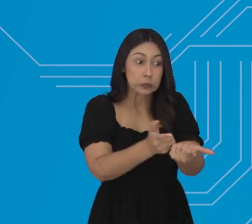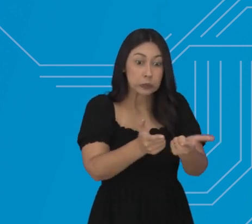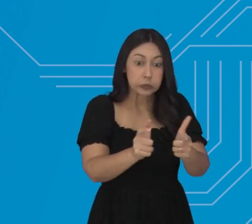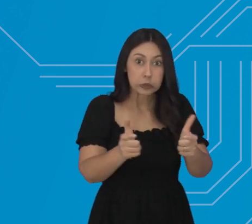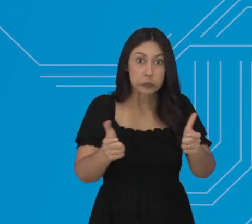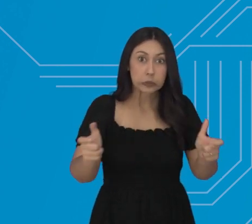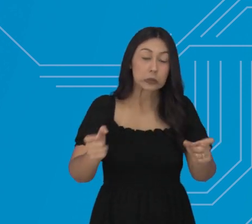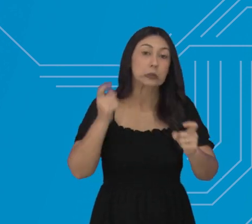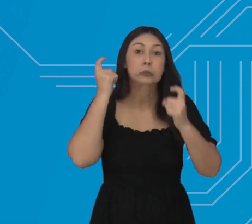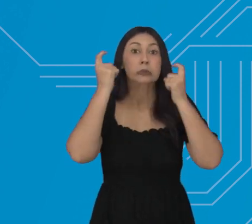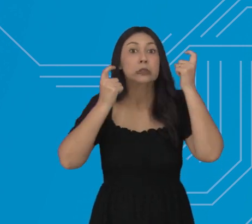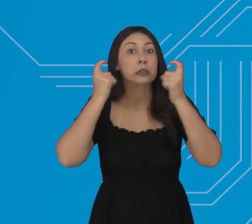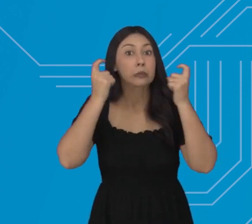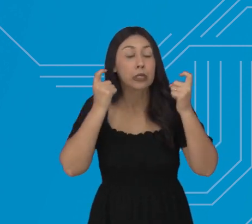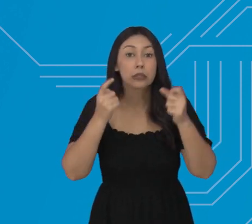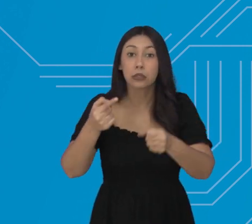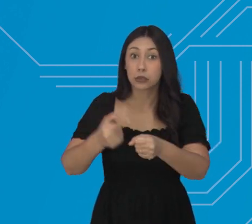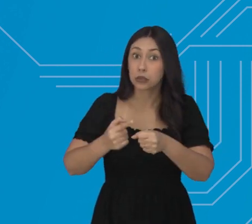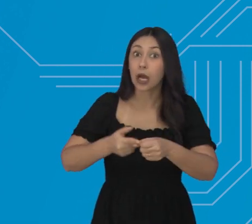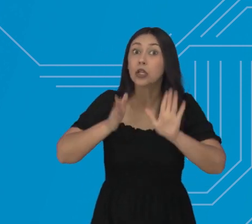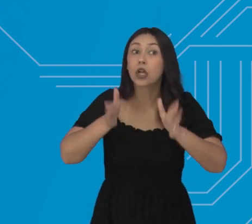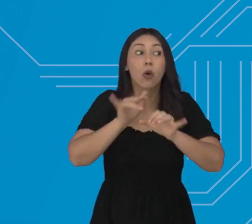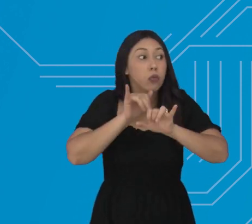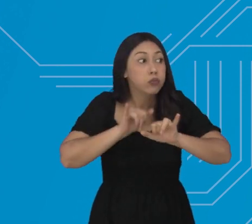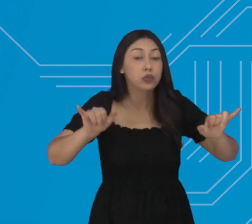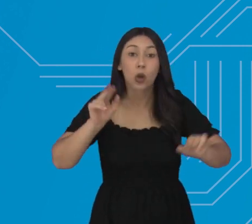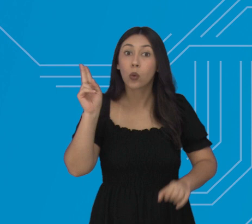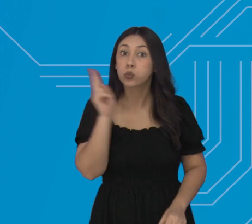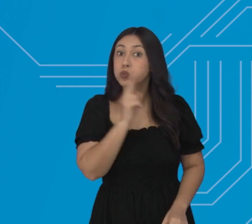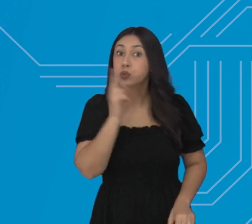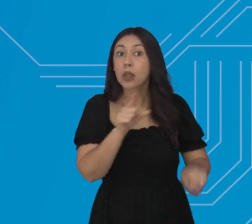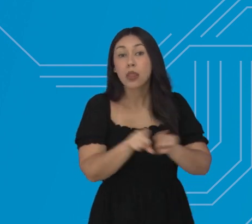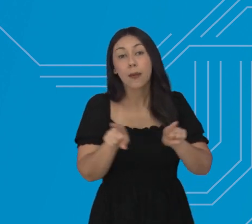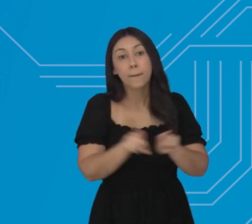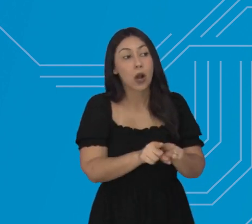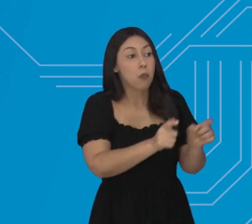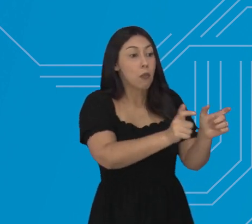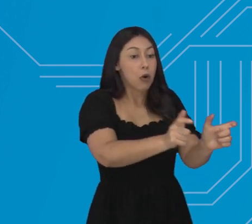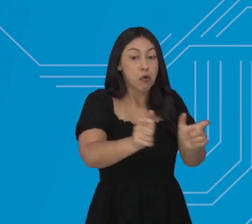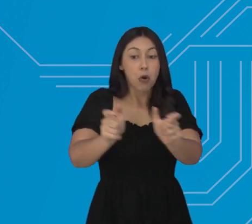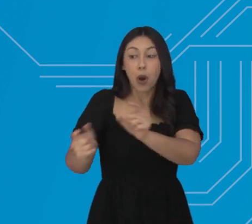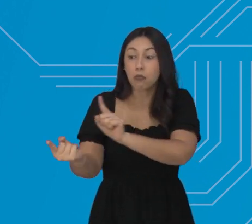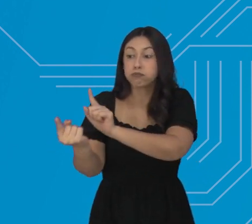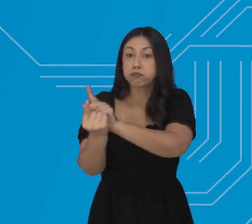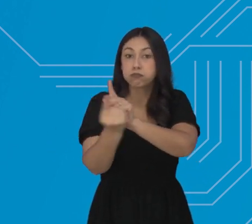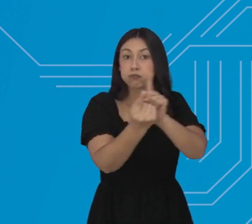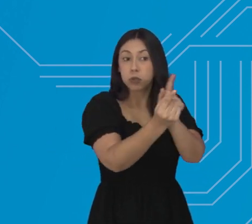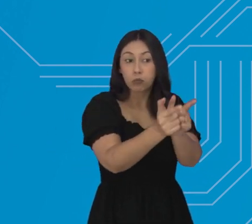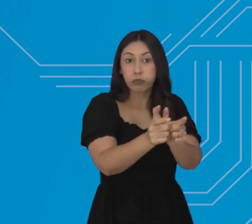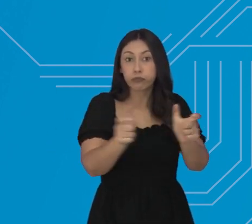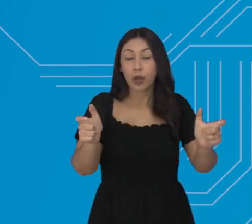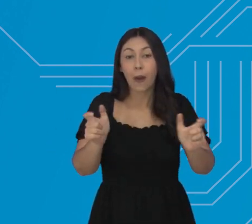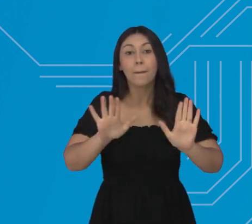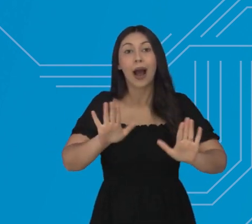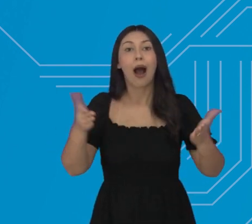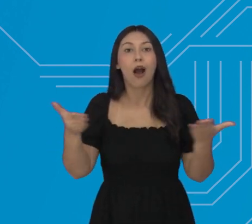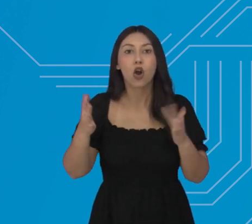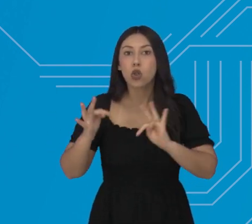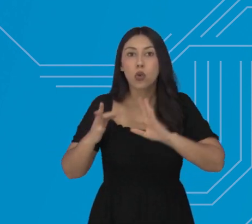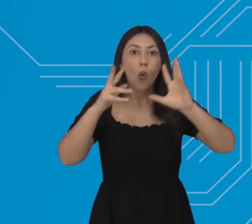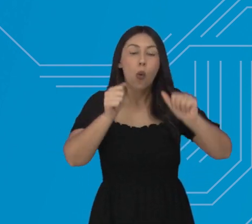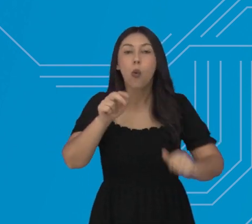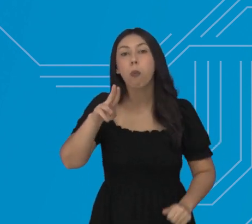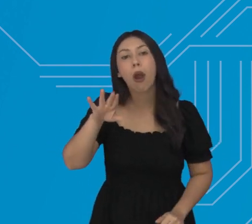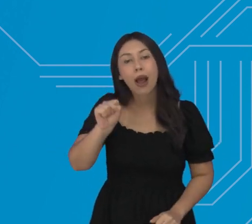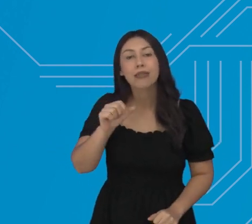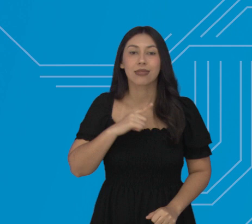preocupar autoridades. A cidade decretou estado de emergência, ampliou os chamados dengários e agora todas as UBSs e unidades